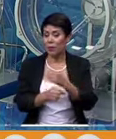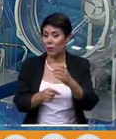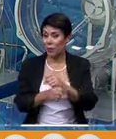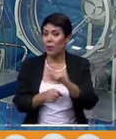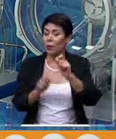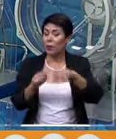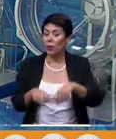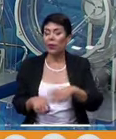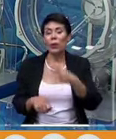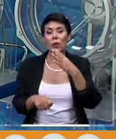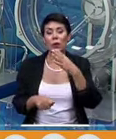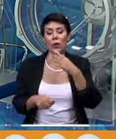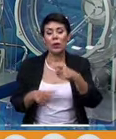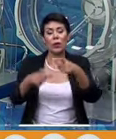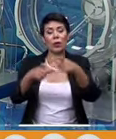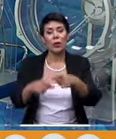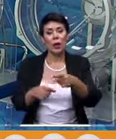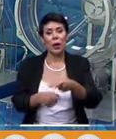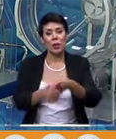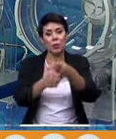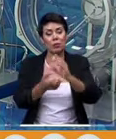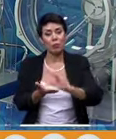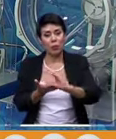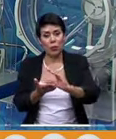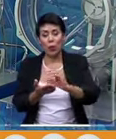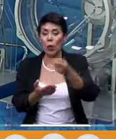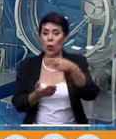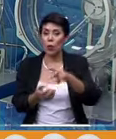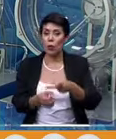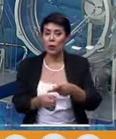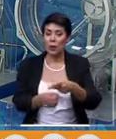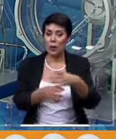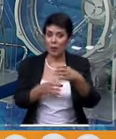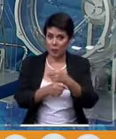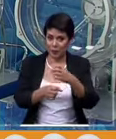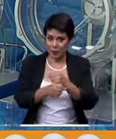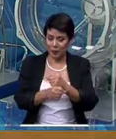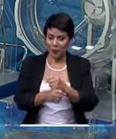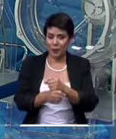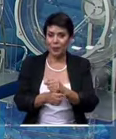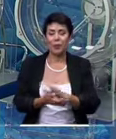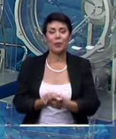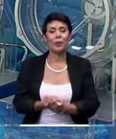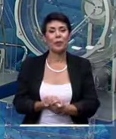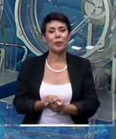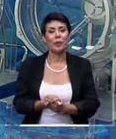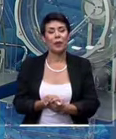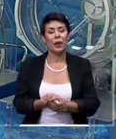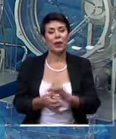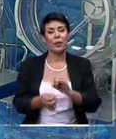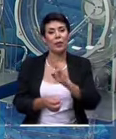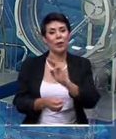você poderá saber de onde são as apostas vencedoras ou se o prêmio está acumulado. Loterias.caixa.gov.br.